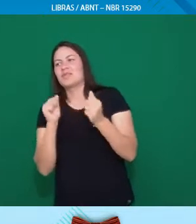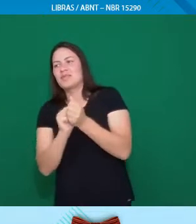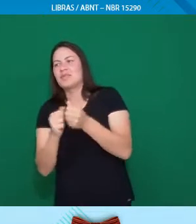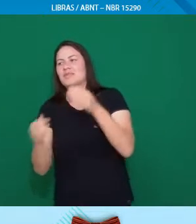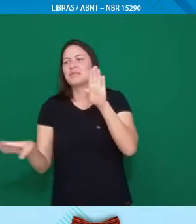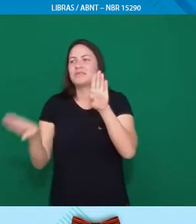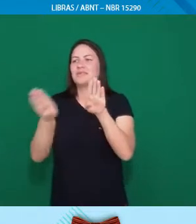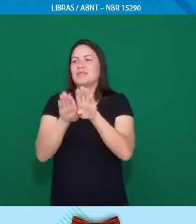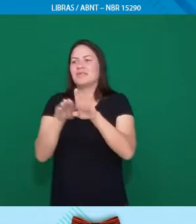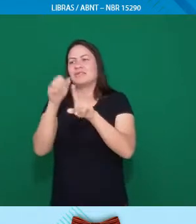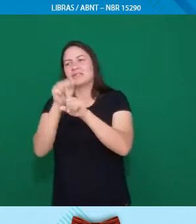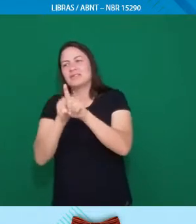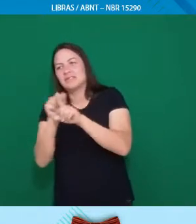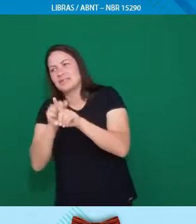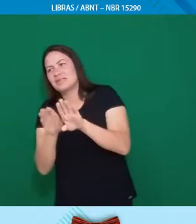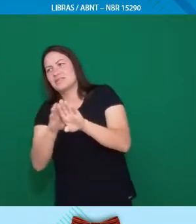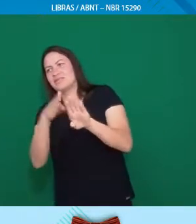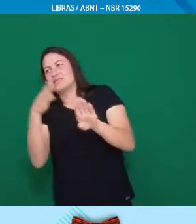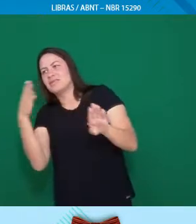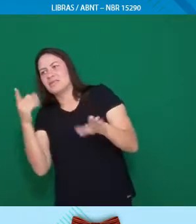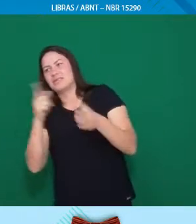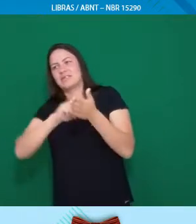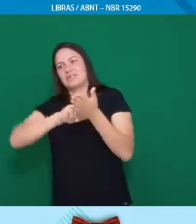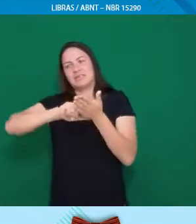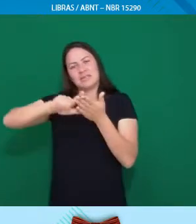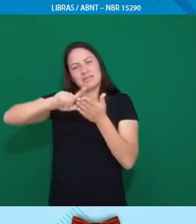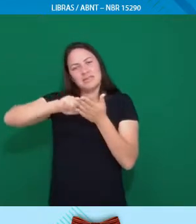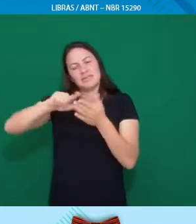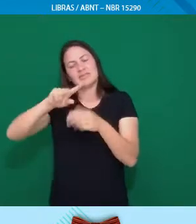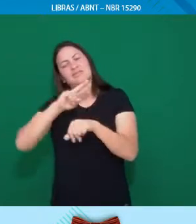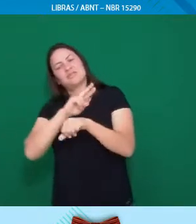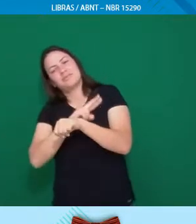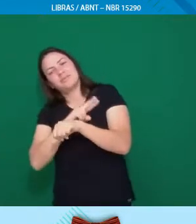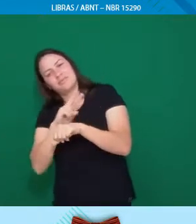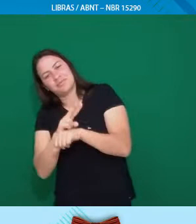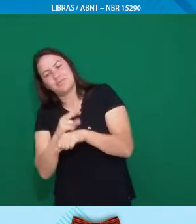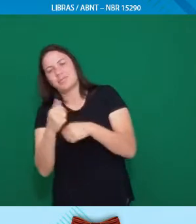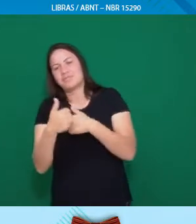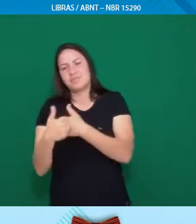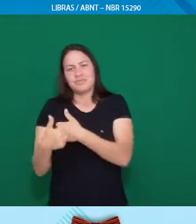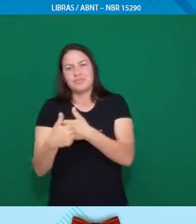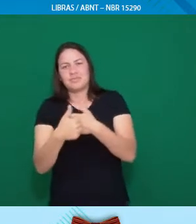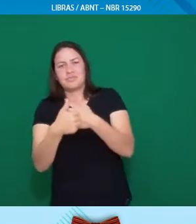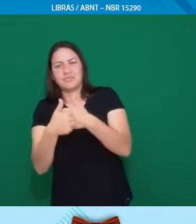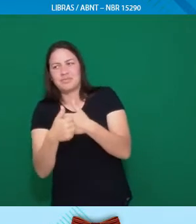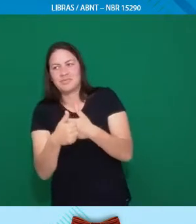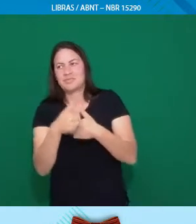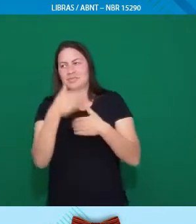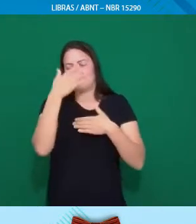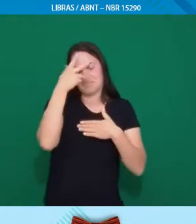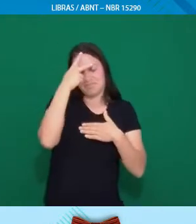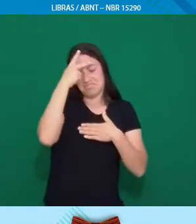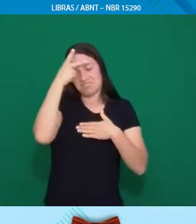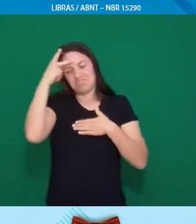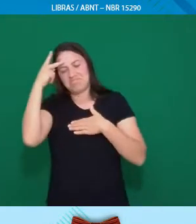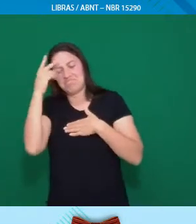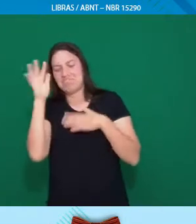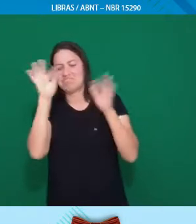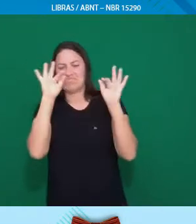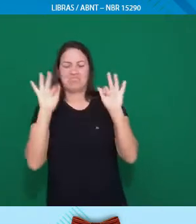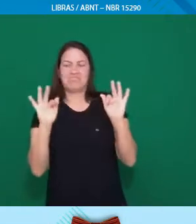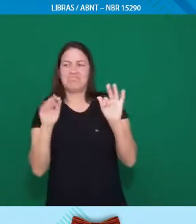e todo mês estava abrindo estava sendo limpado estava sendo conduzido de uma maneira que lhe agradar o povo e